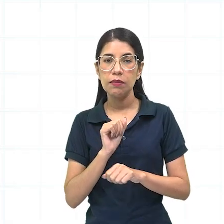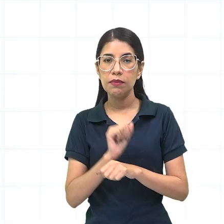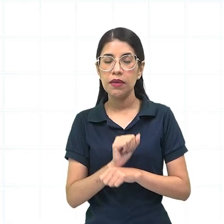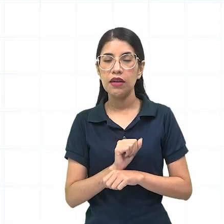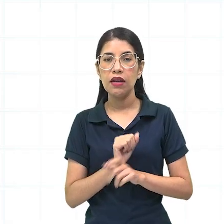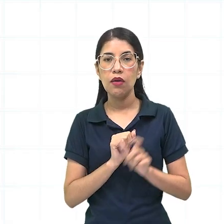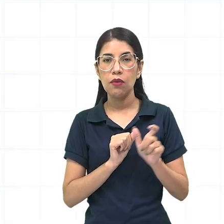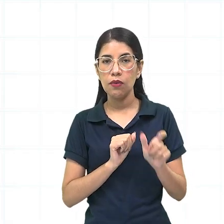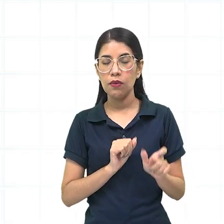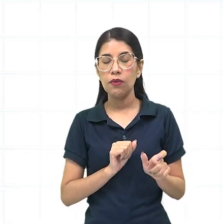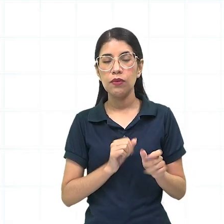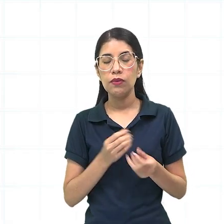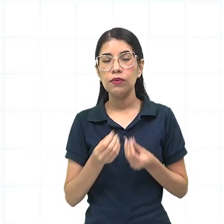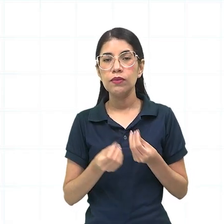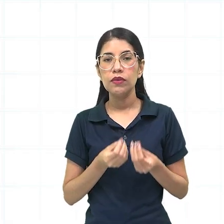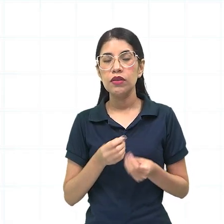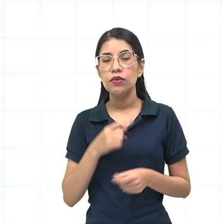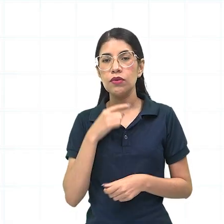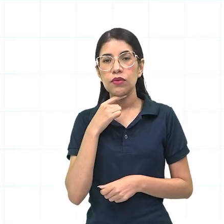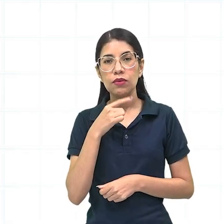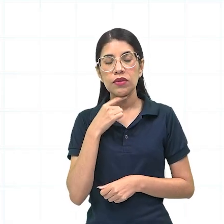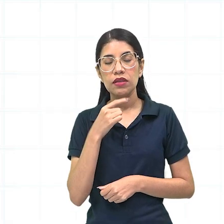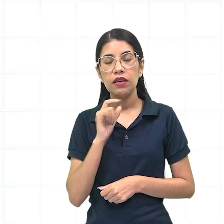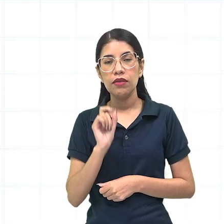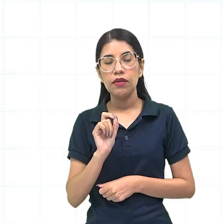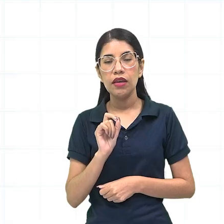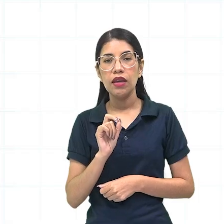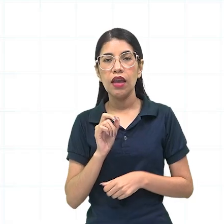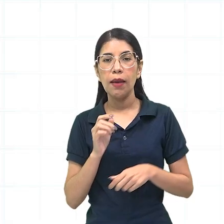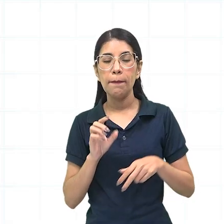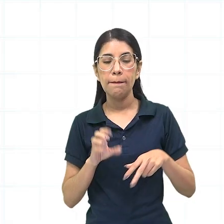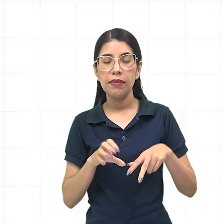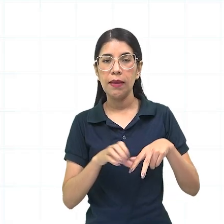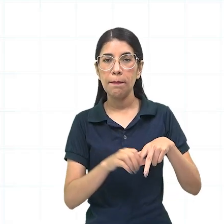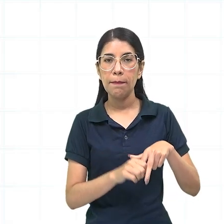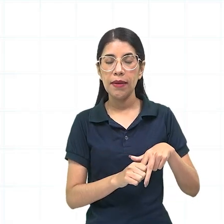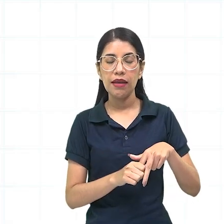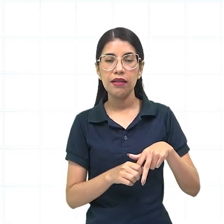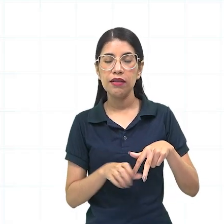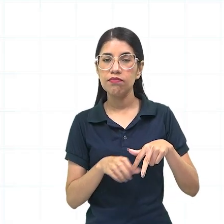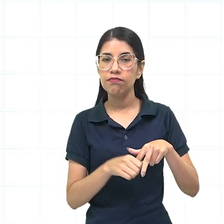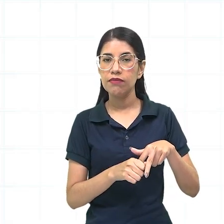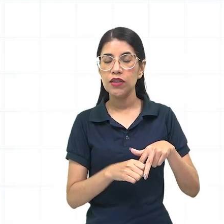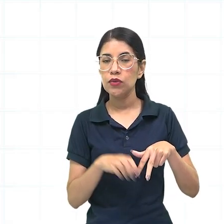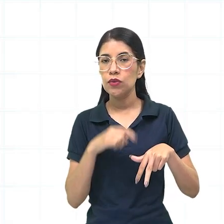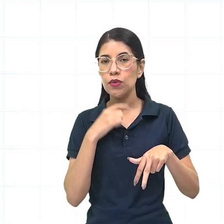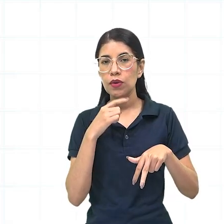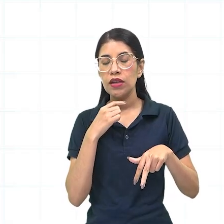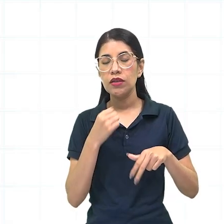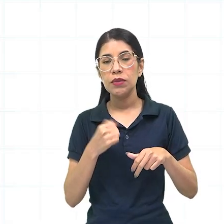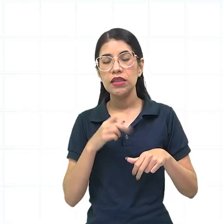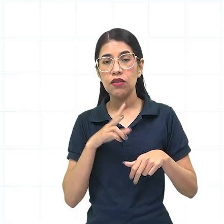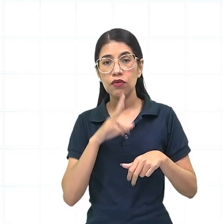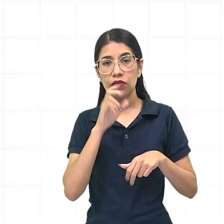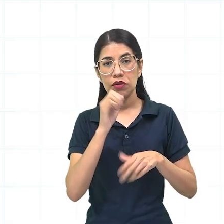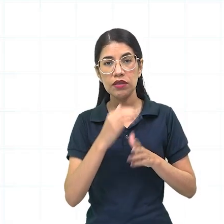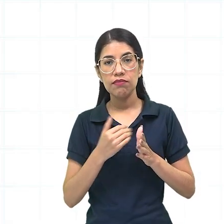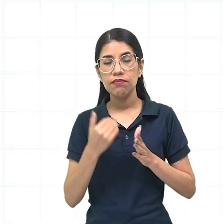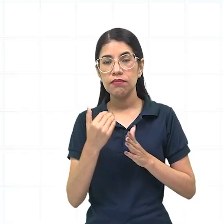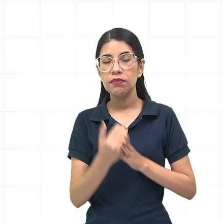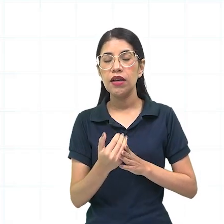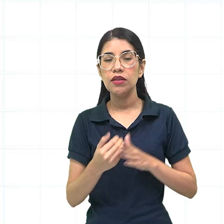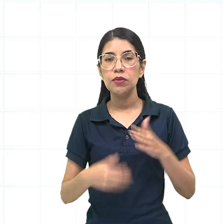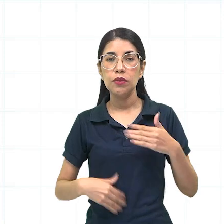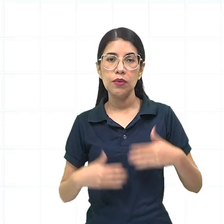imobilização. Então, como não dá para atacar nas pernas, então eles precisam utilizar muito mais força nessa parte